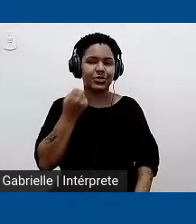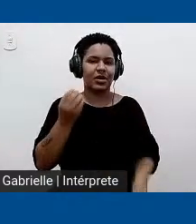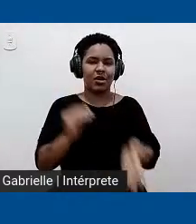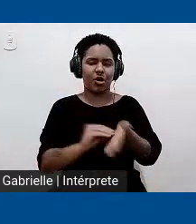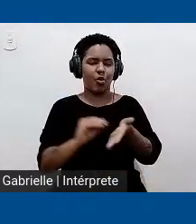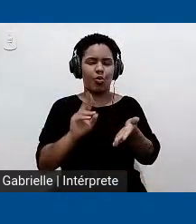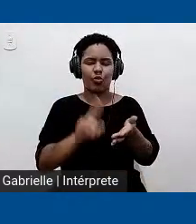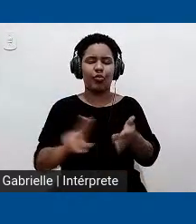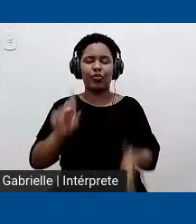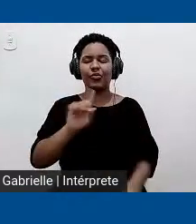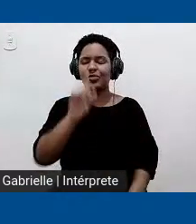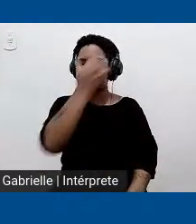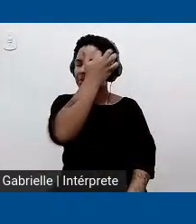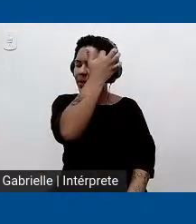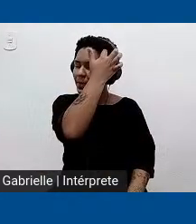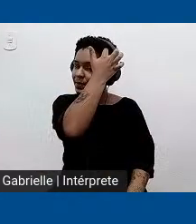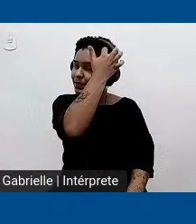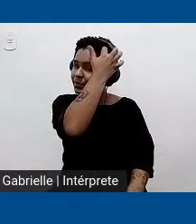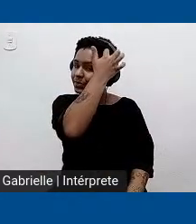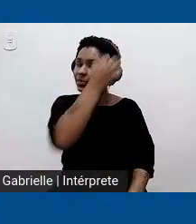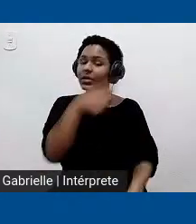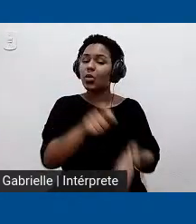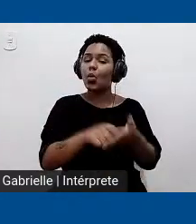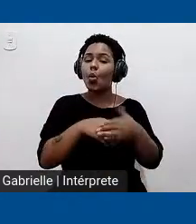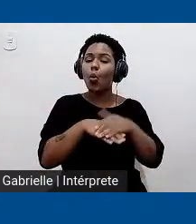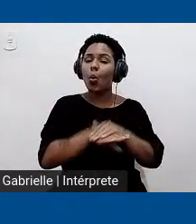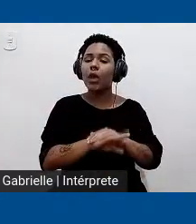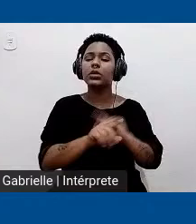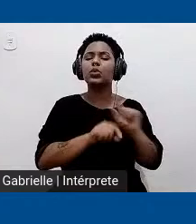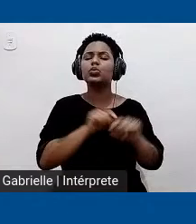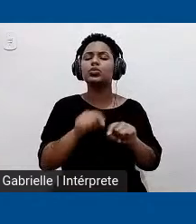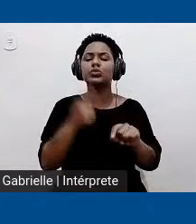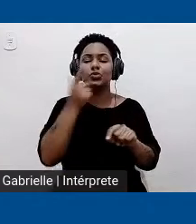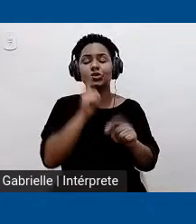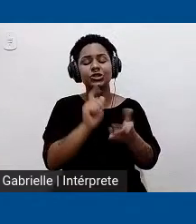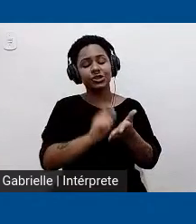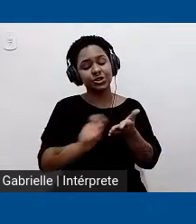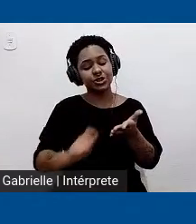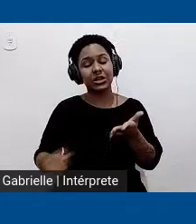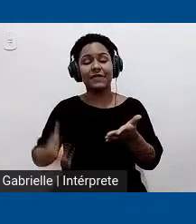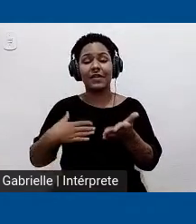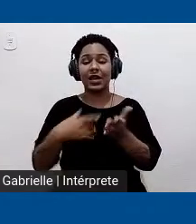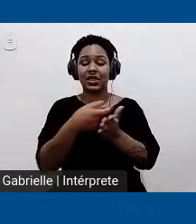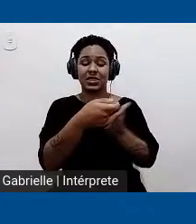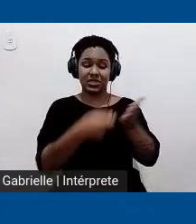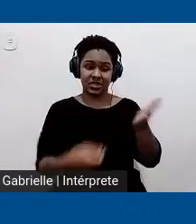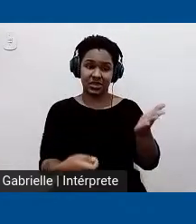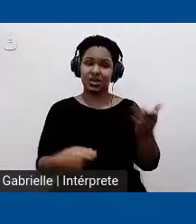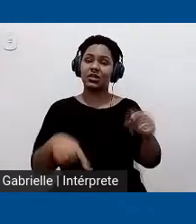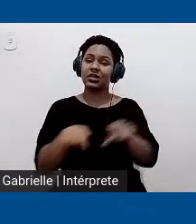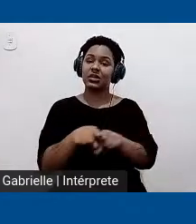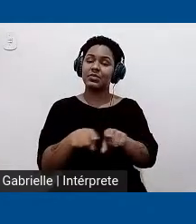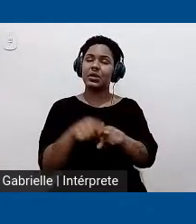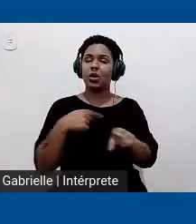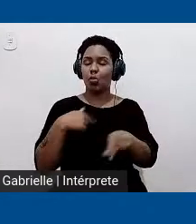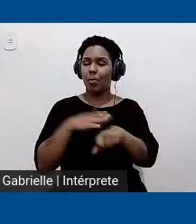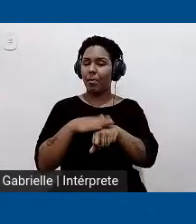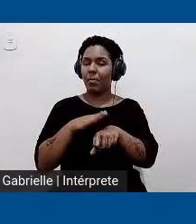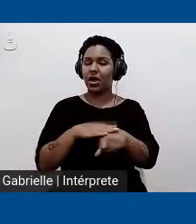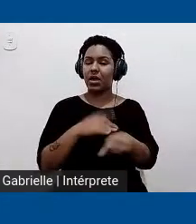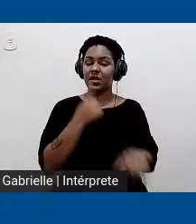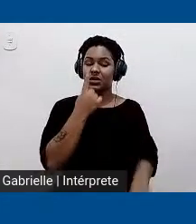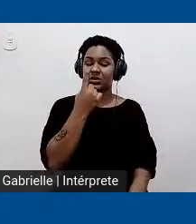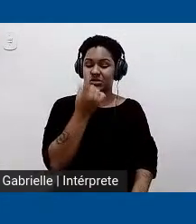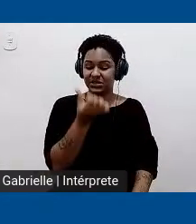usar, só para escrever o meu texto, eu tomei 16, fiz